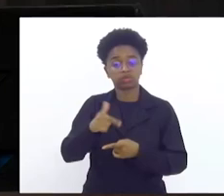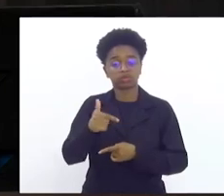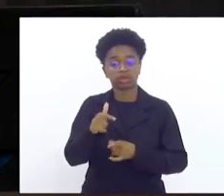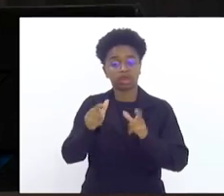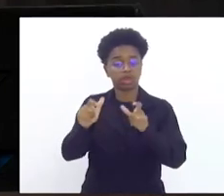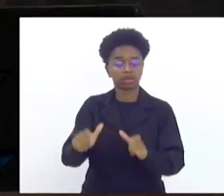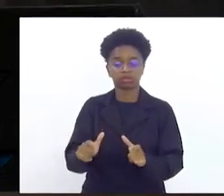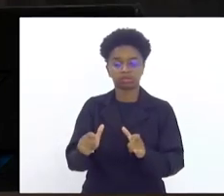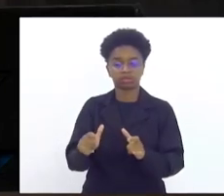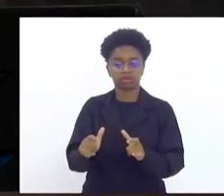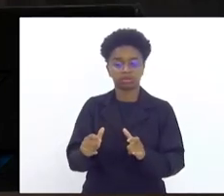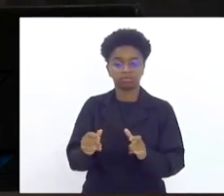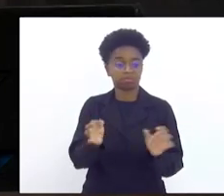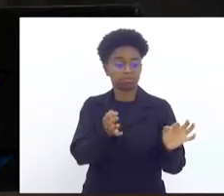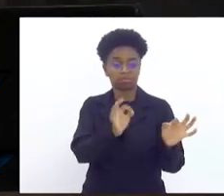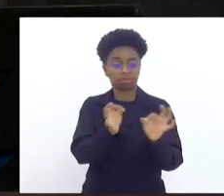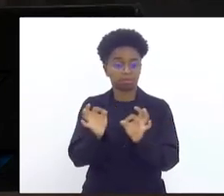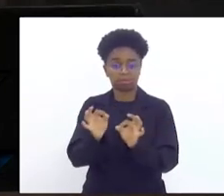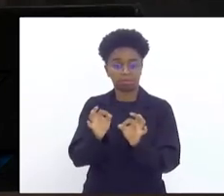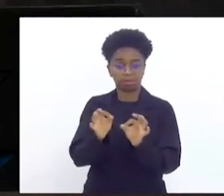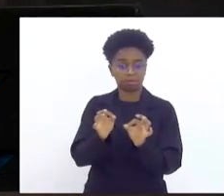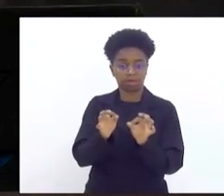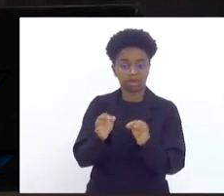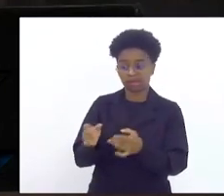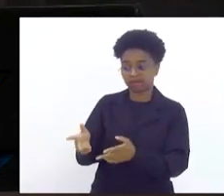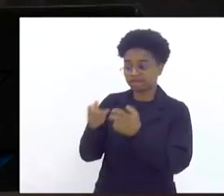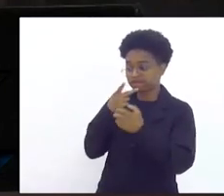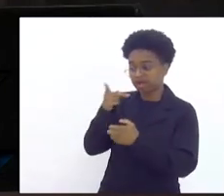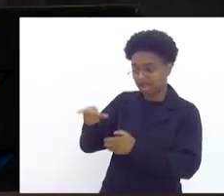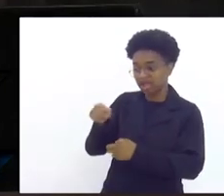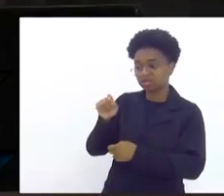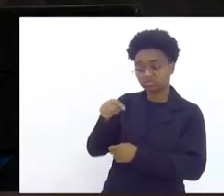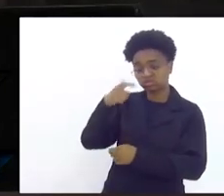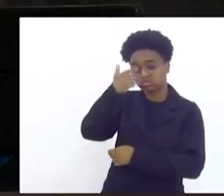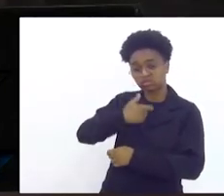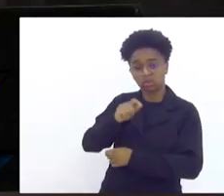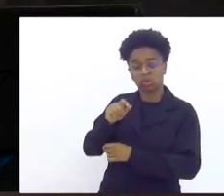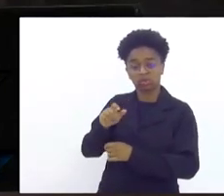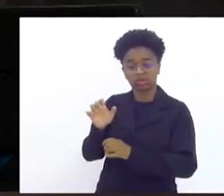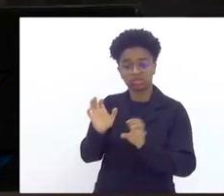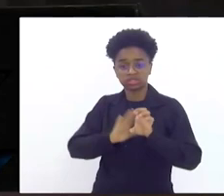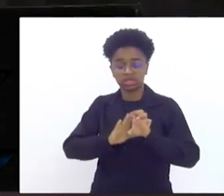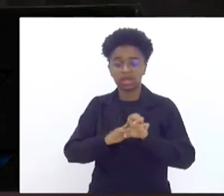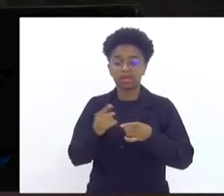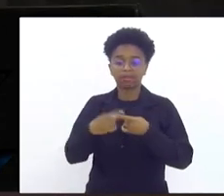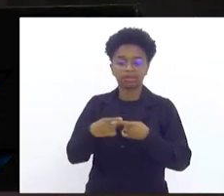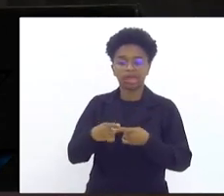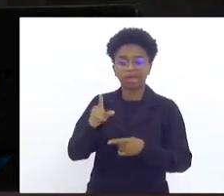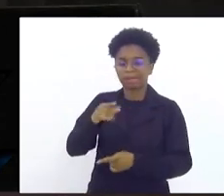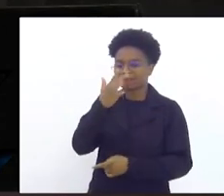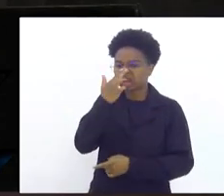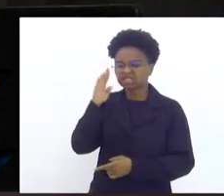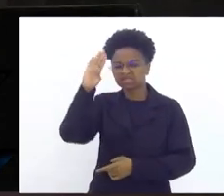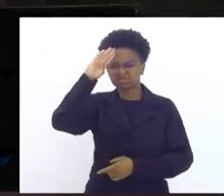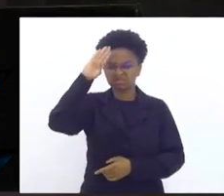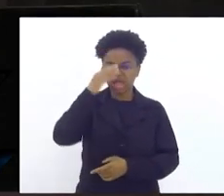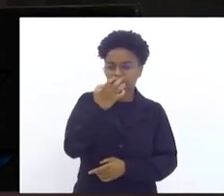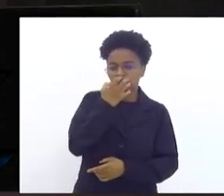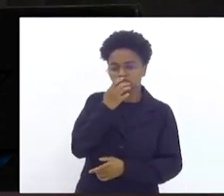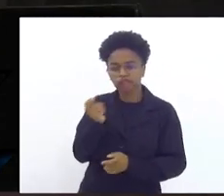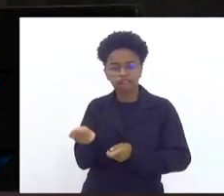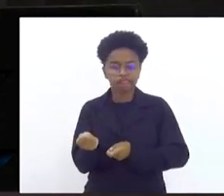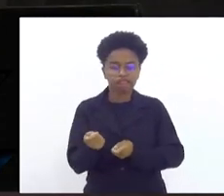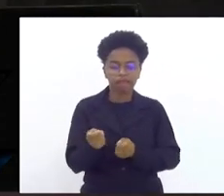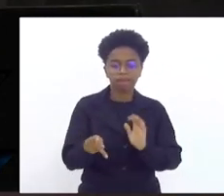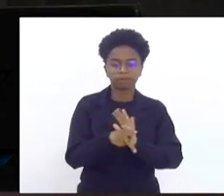ele não é reconhecido pela esquerda mesmo sendo um soldadinho canino do Lula ele não é reconhecido pelo